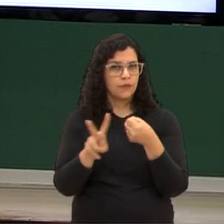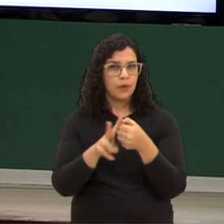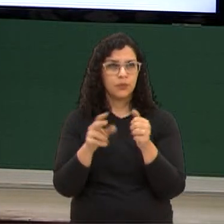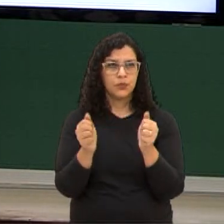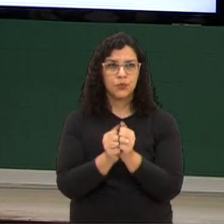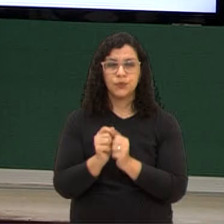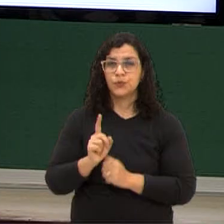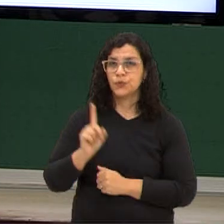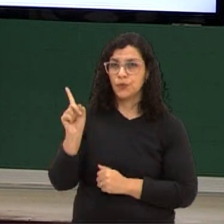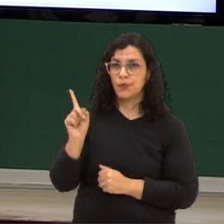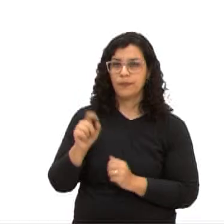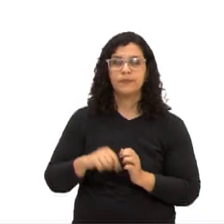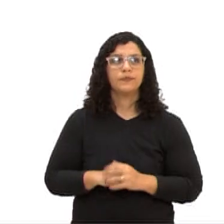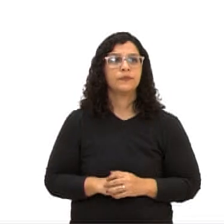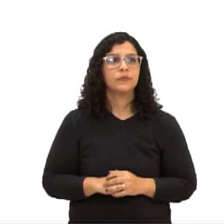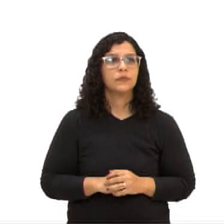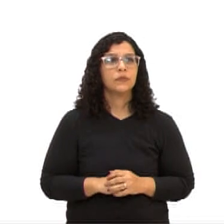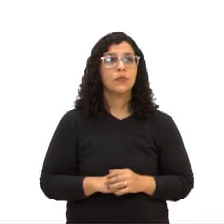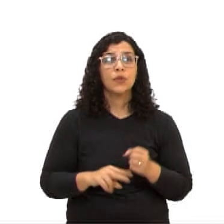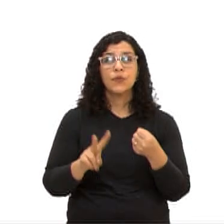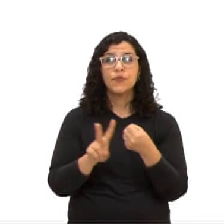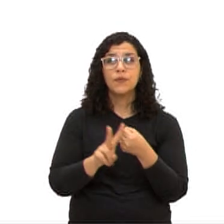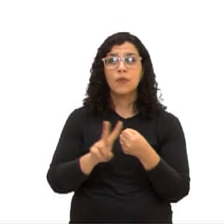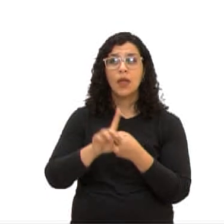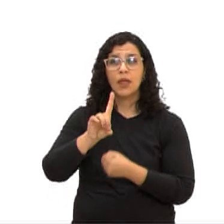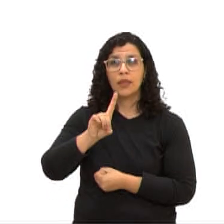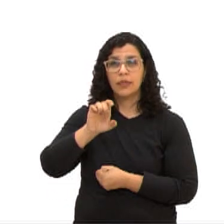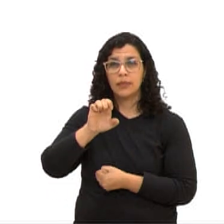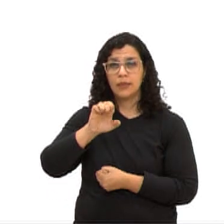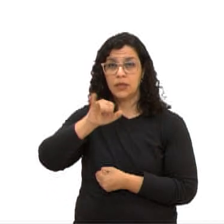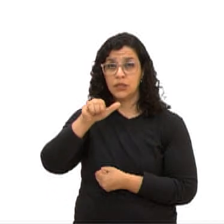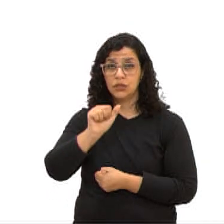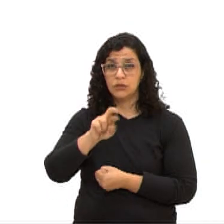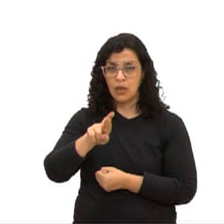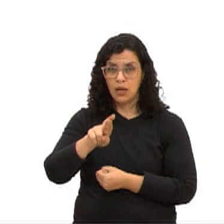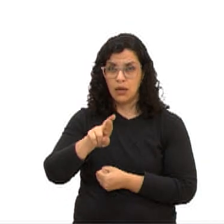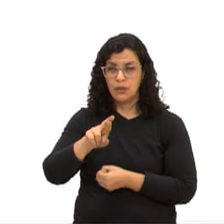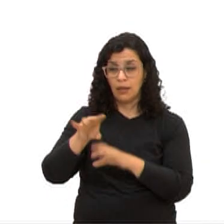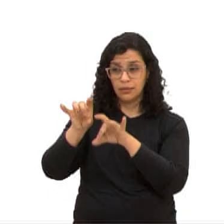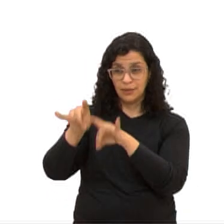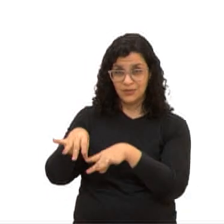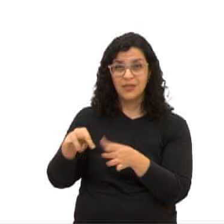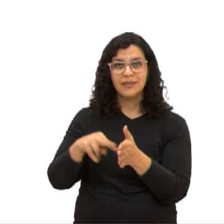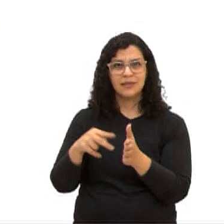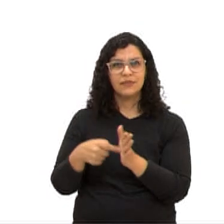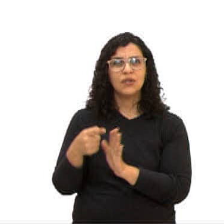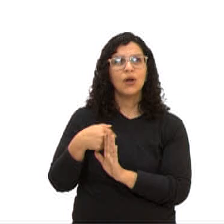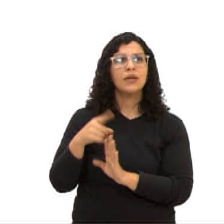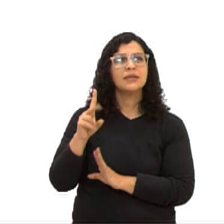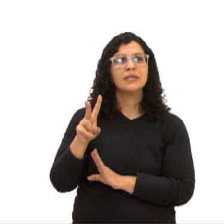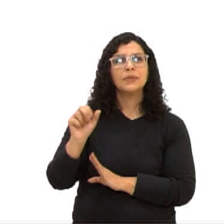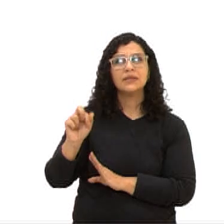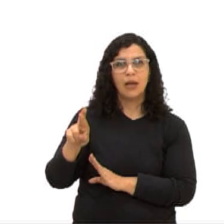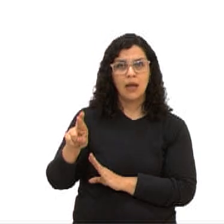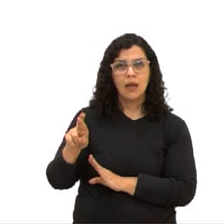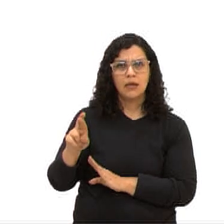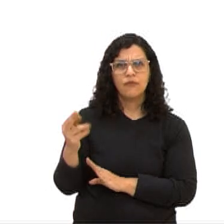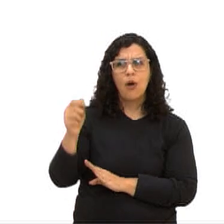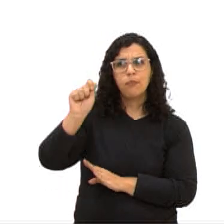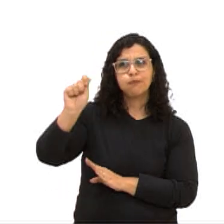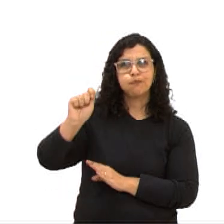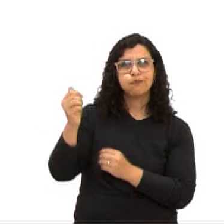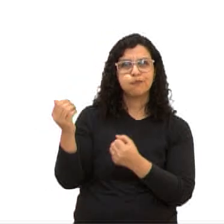juntos, né? Então, vamos lá. Verbo deixar. Verbo deixar é o verbo deixar. Temos a terminação ar. Como que